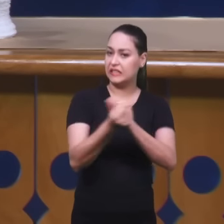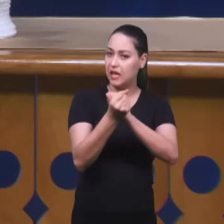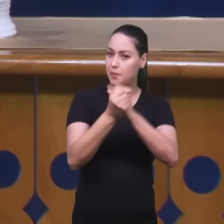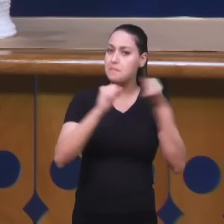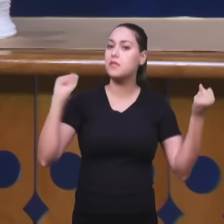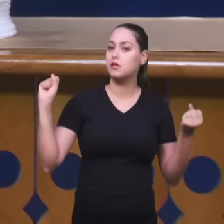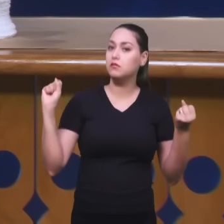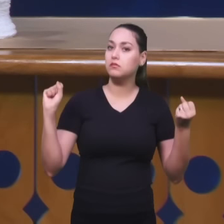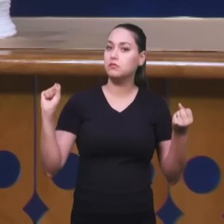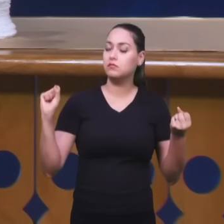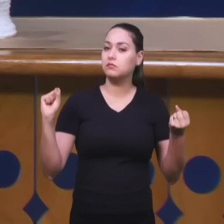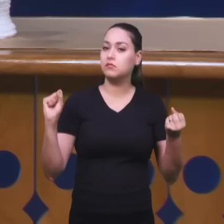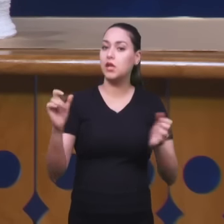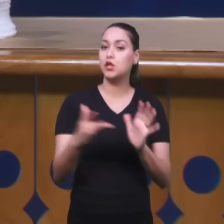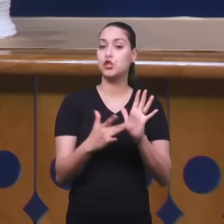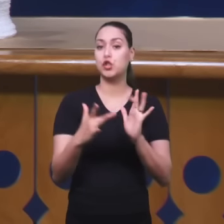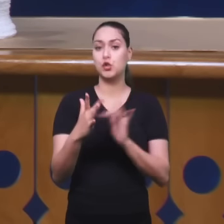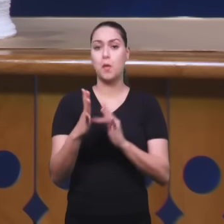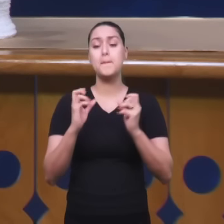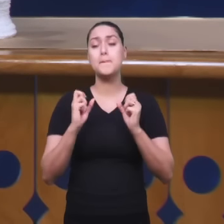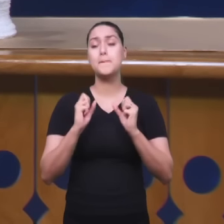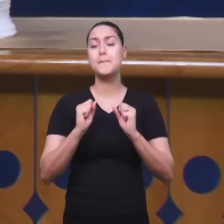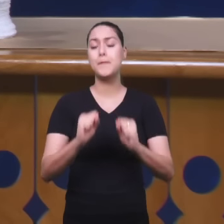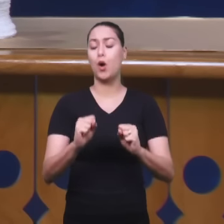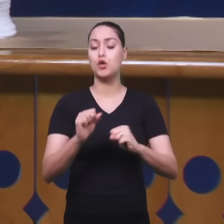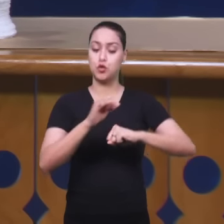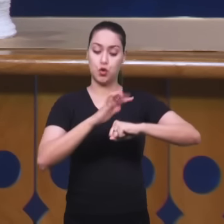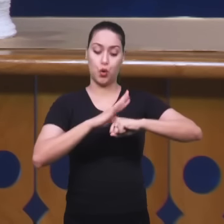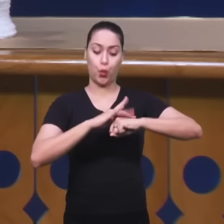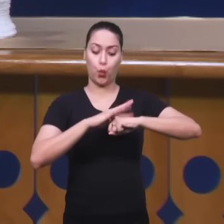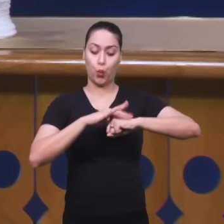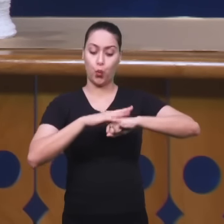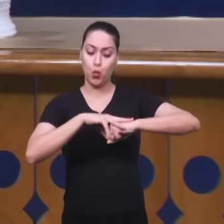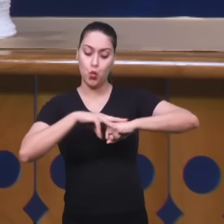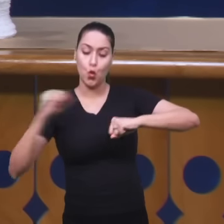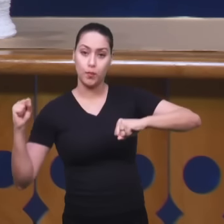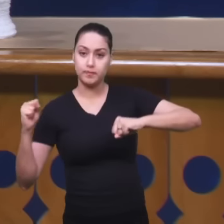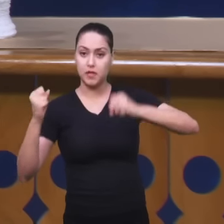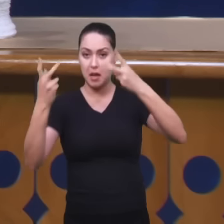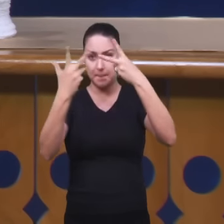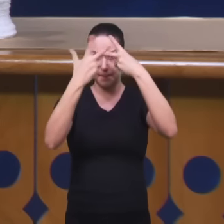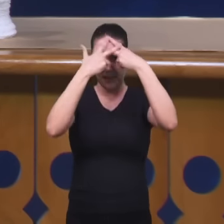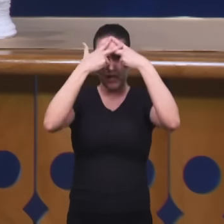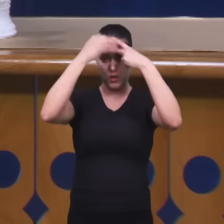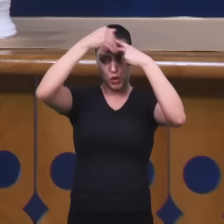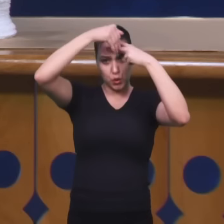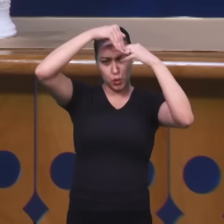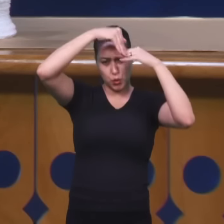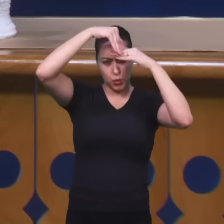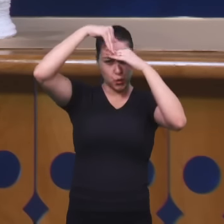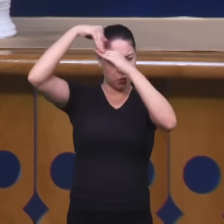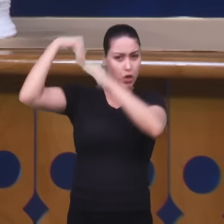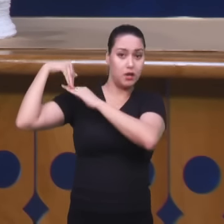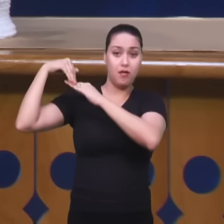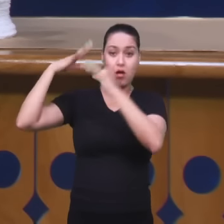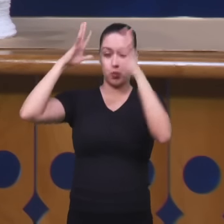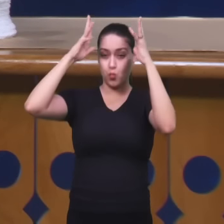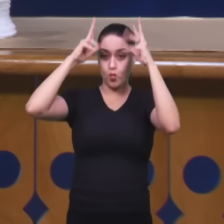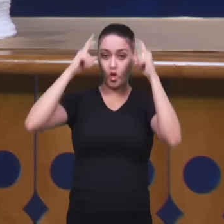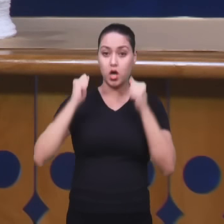libertar Das enfermidades Ele pode libertar A mente De pensamentos De